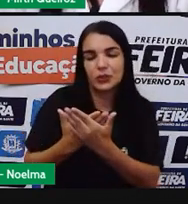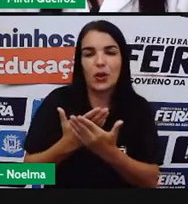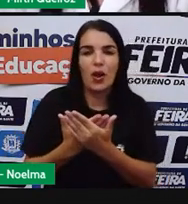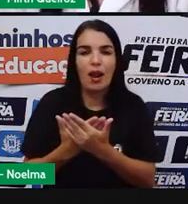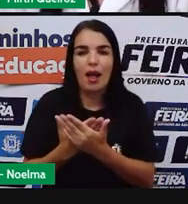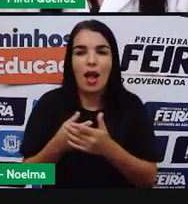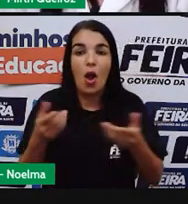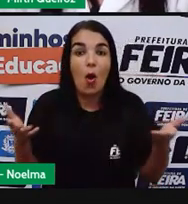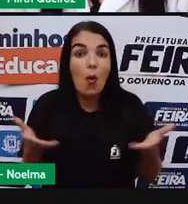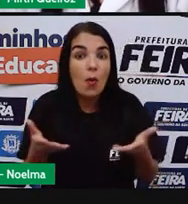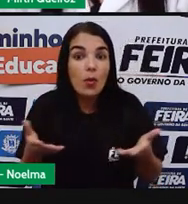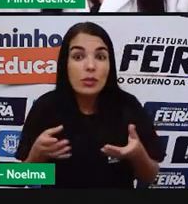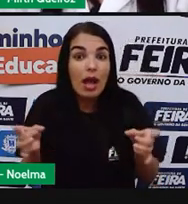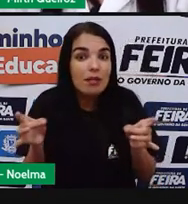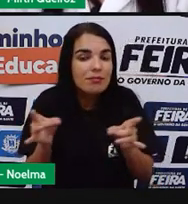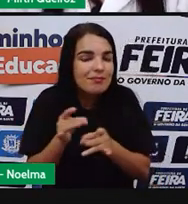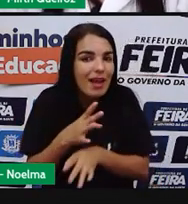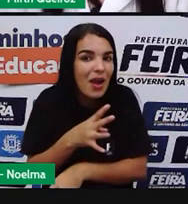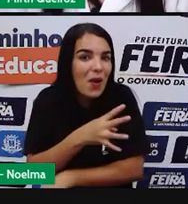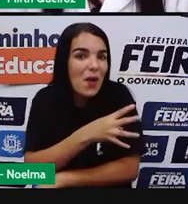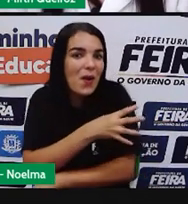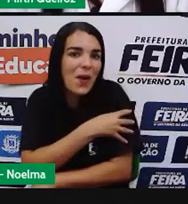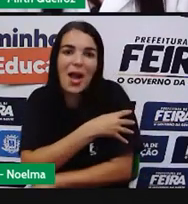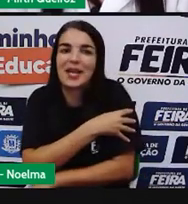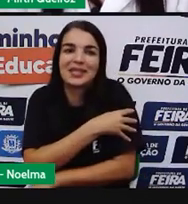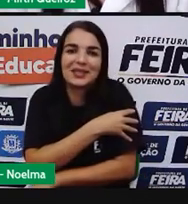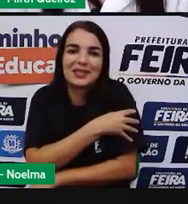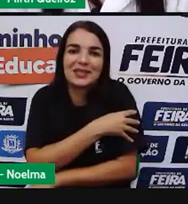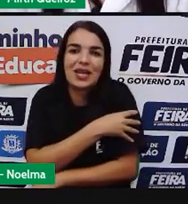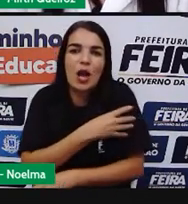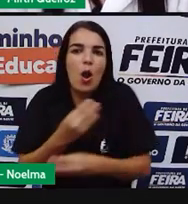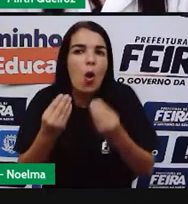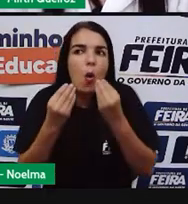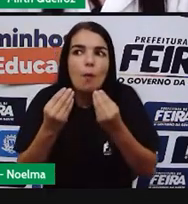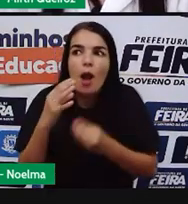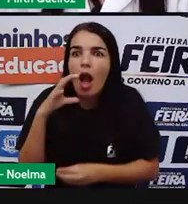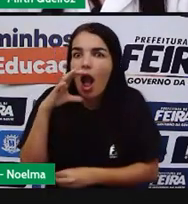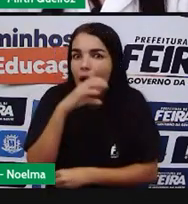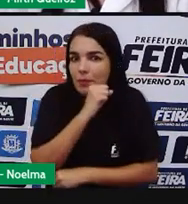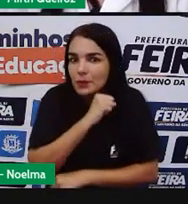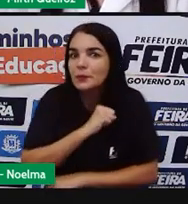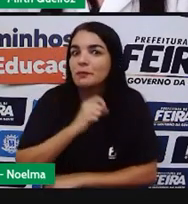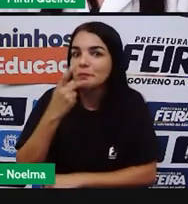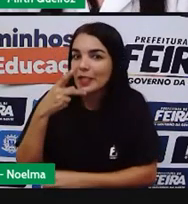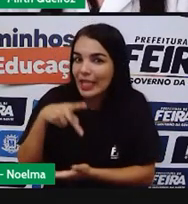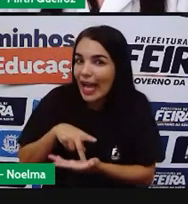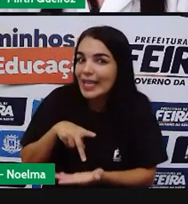estão hoje concluindo o quarto ano. Como passou rápido, não é?